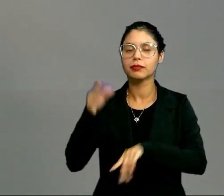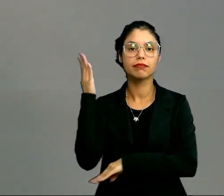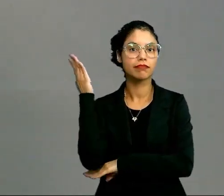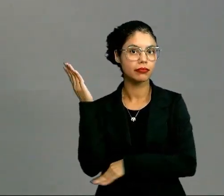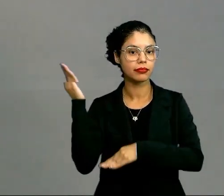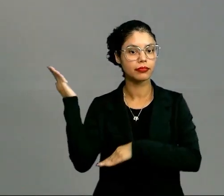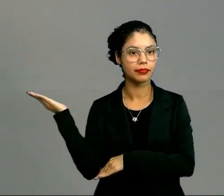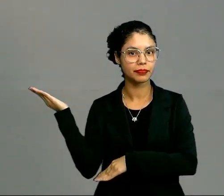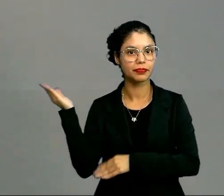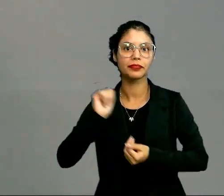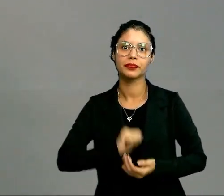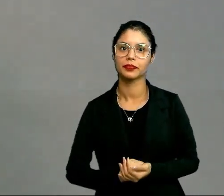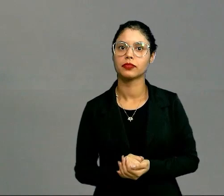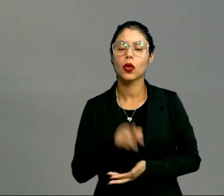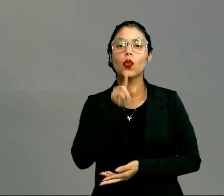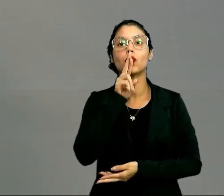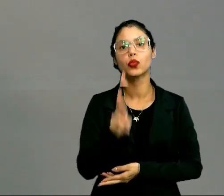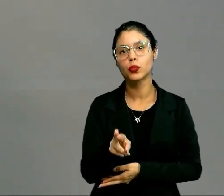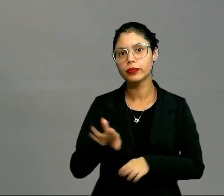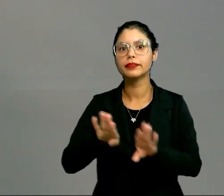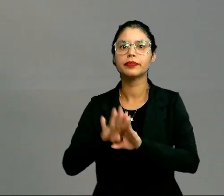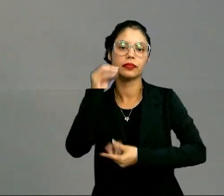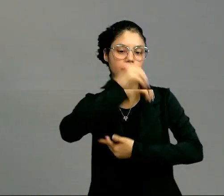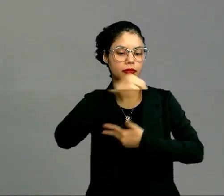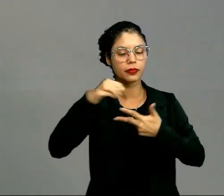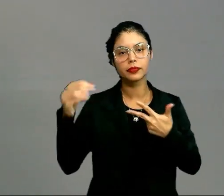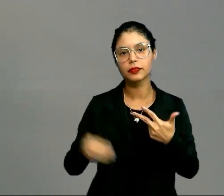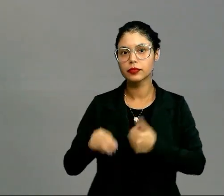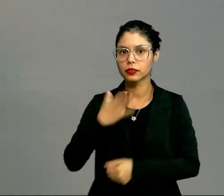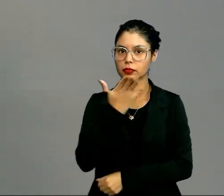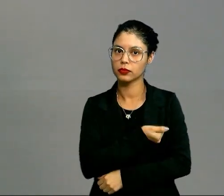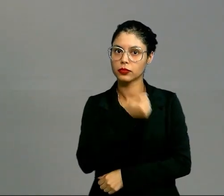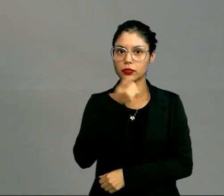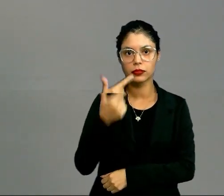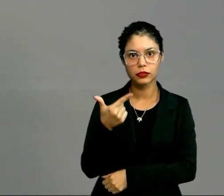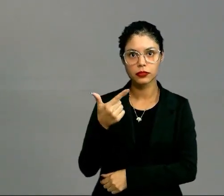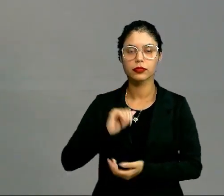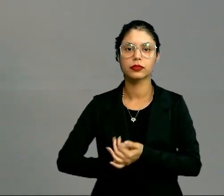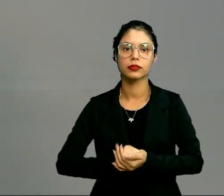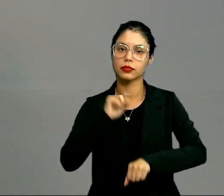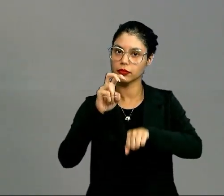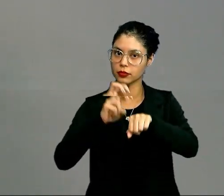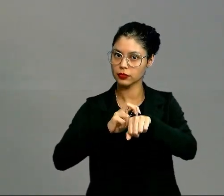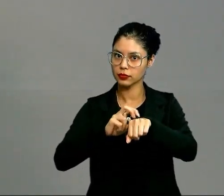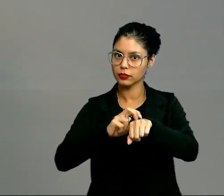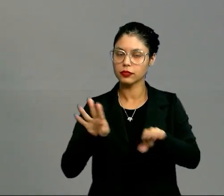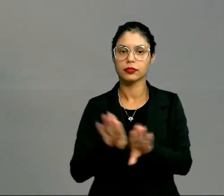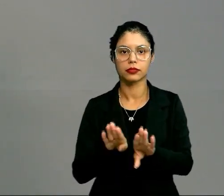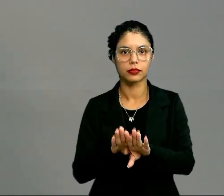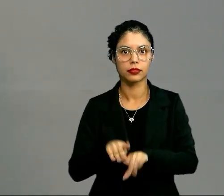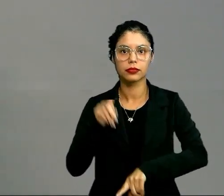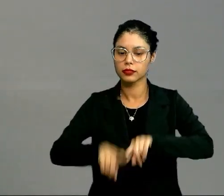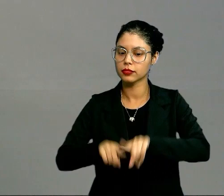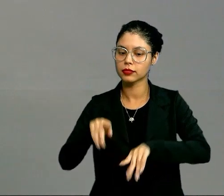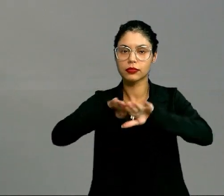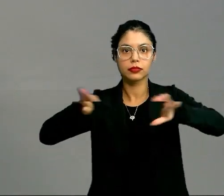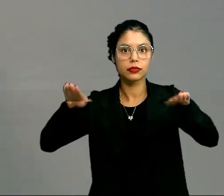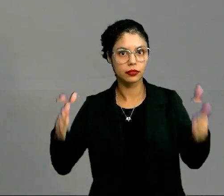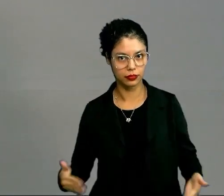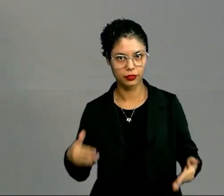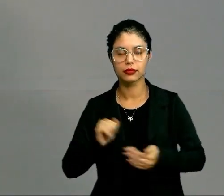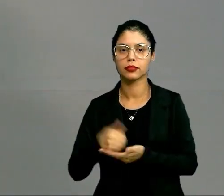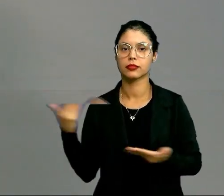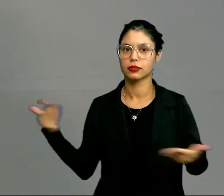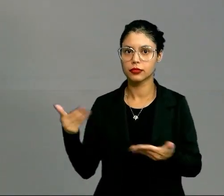esse aqui, que é o Resolva Enem, número 2, da nossa página verde. Já pegue o seu material, coloque aí sobre a mesa, que